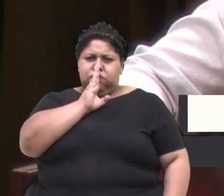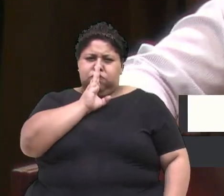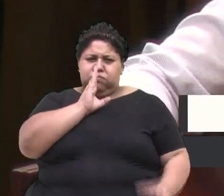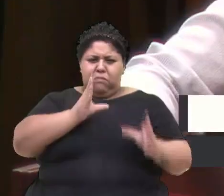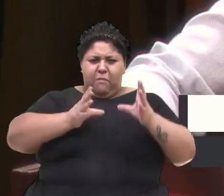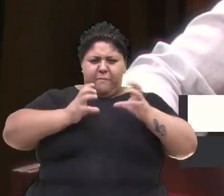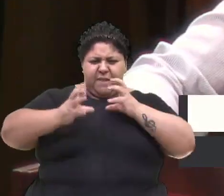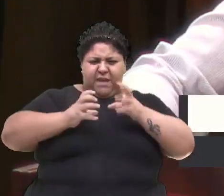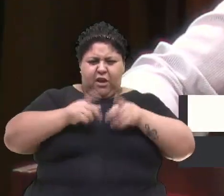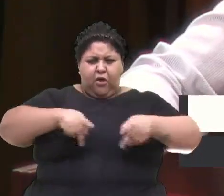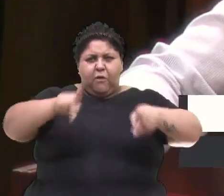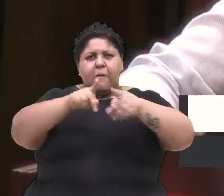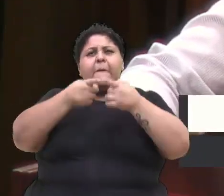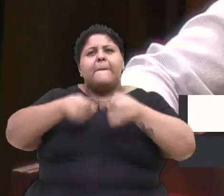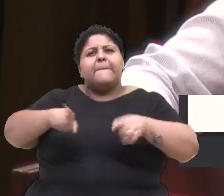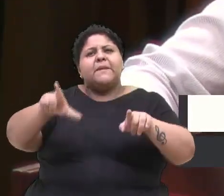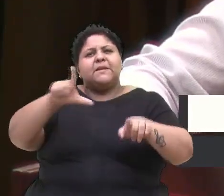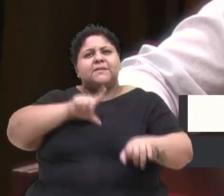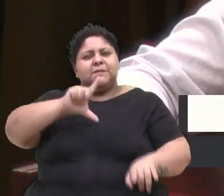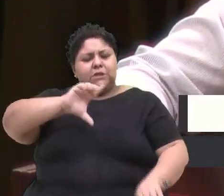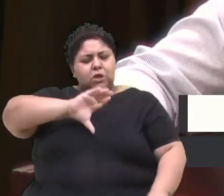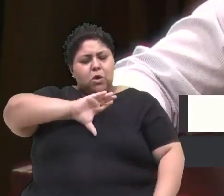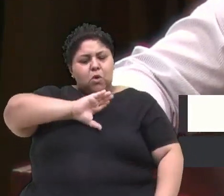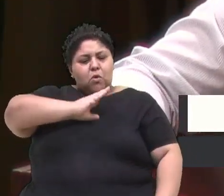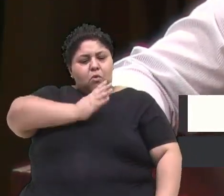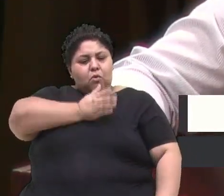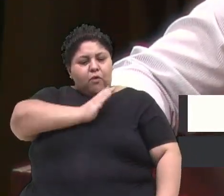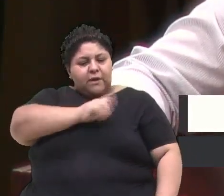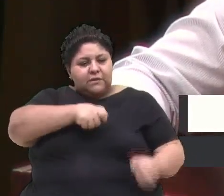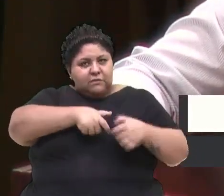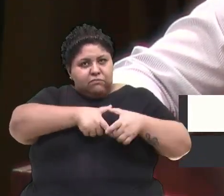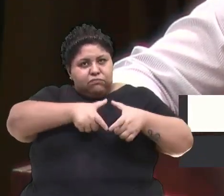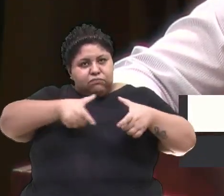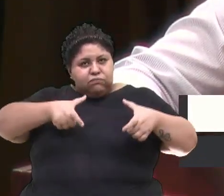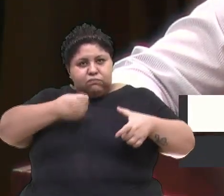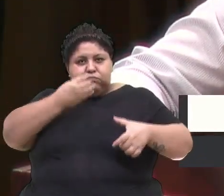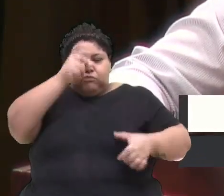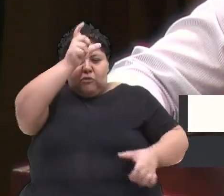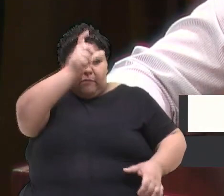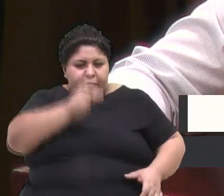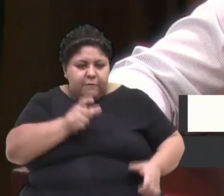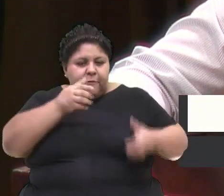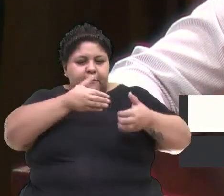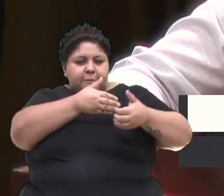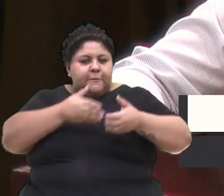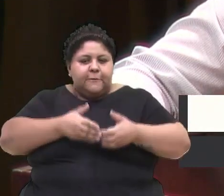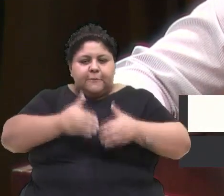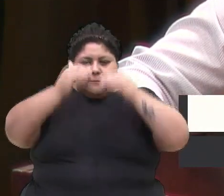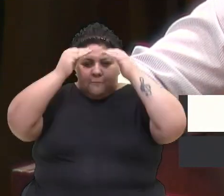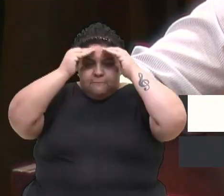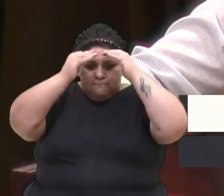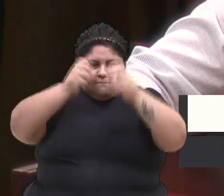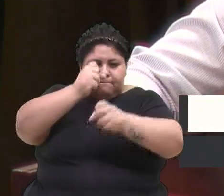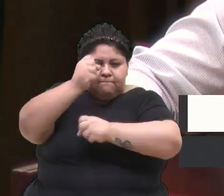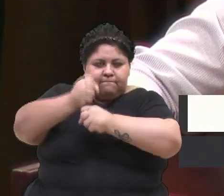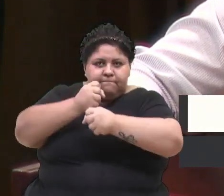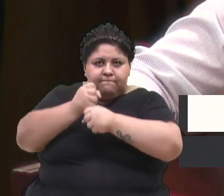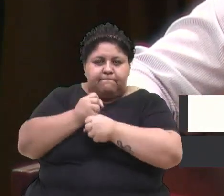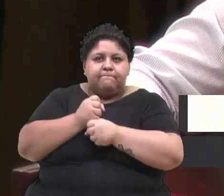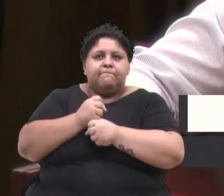tal, mas tem um coração grandão, é uma boa pessoa, conduziu com maestria esse ano. Passamos